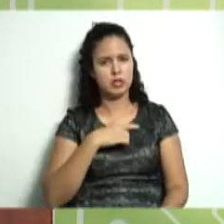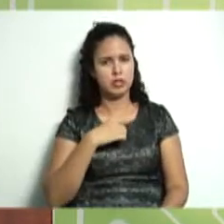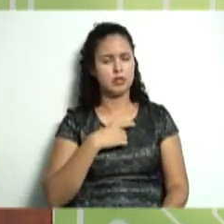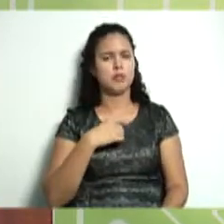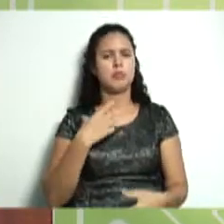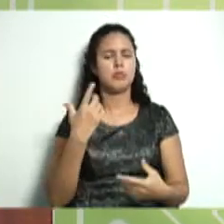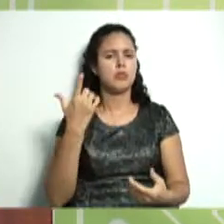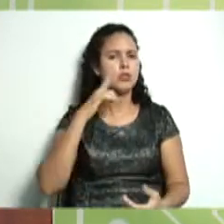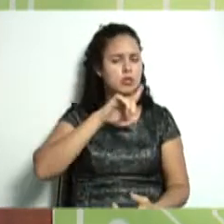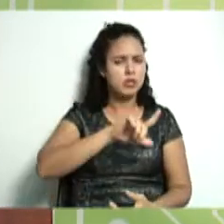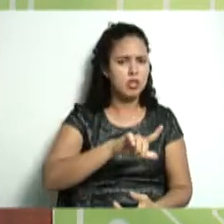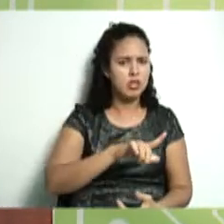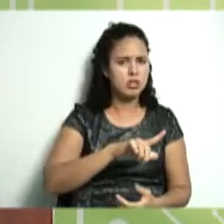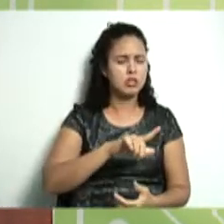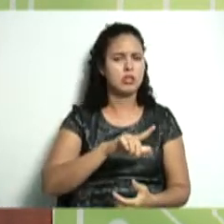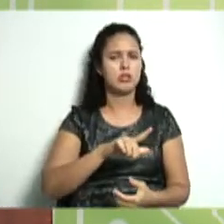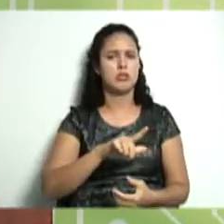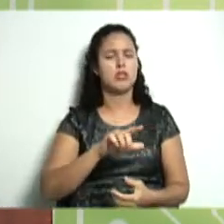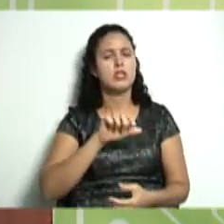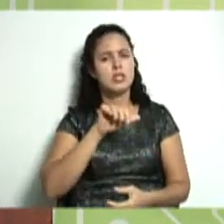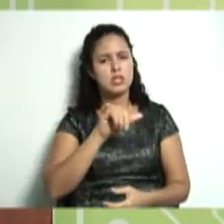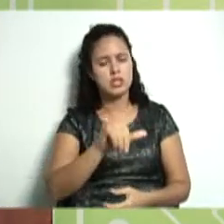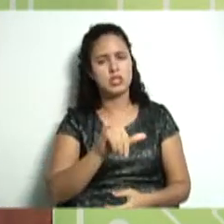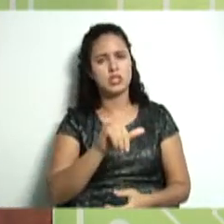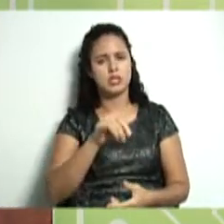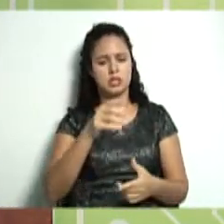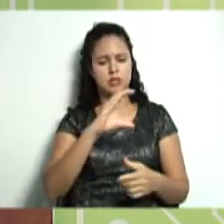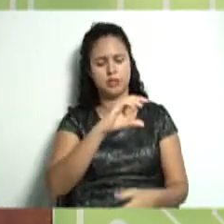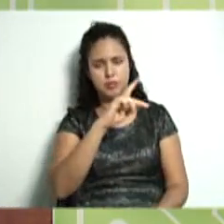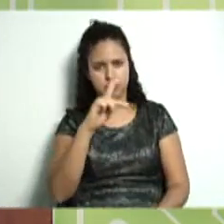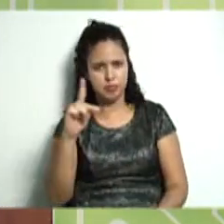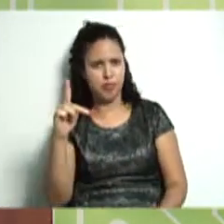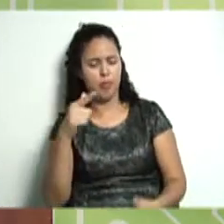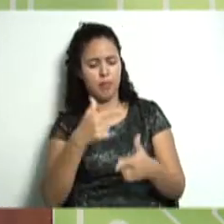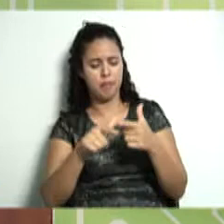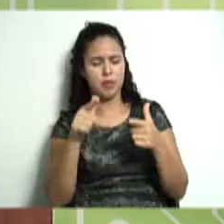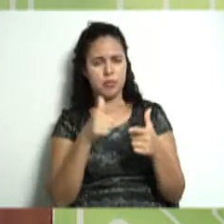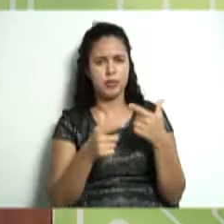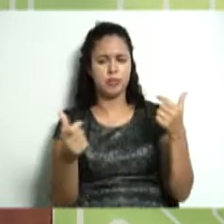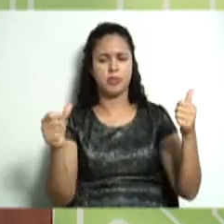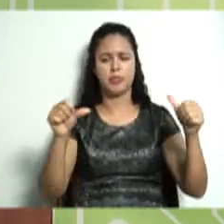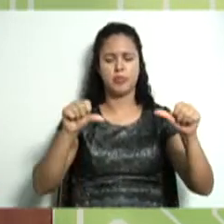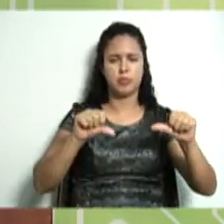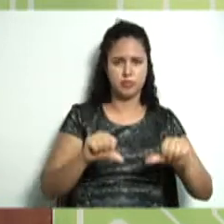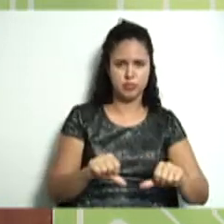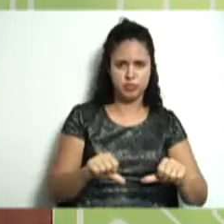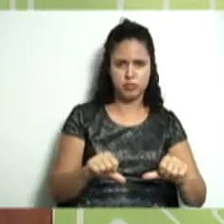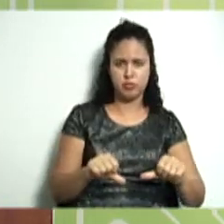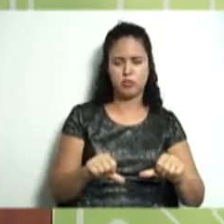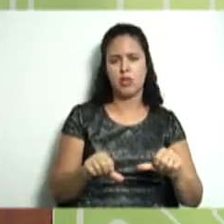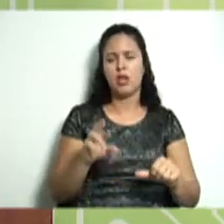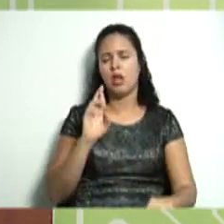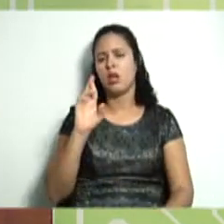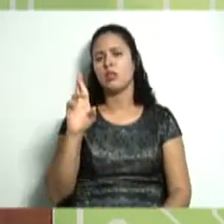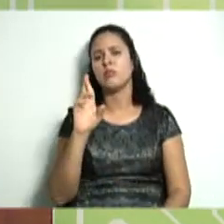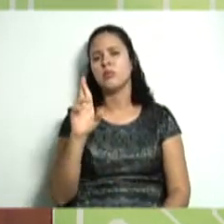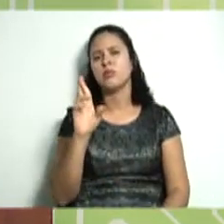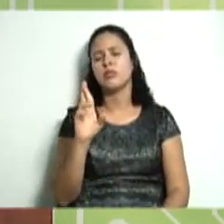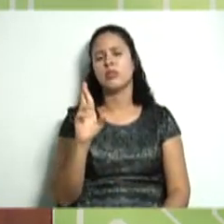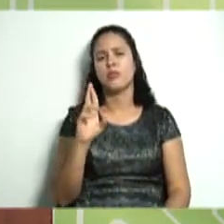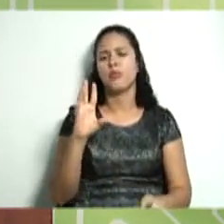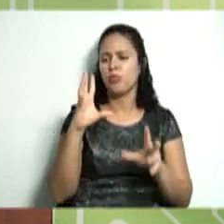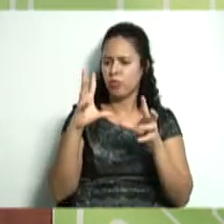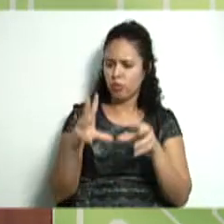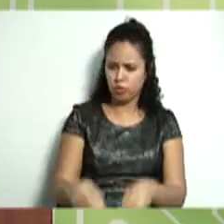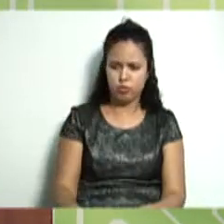os cooperados. Se a cooperativa não está indo bem, fracassa ali, tem um